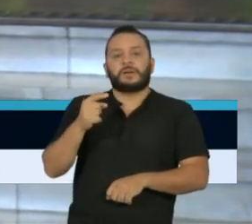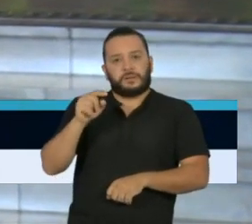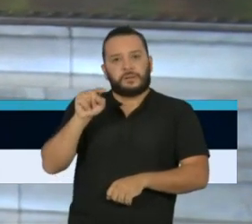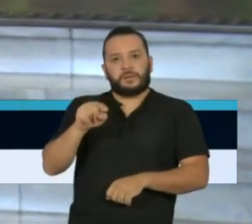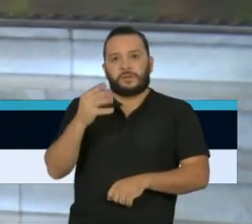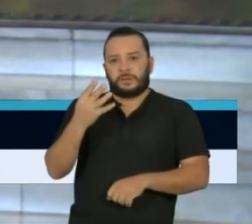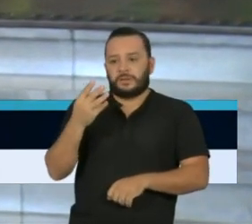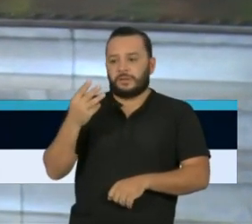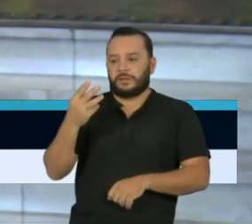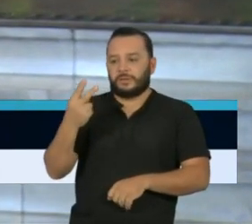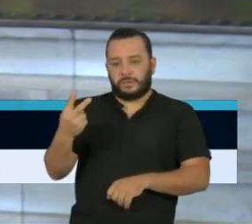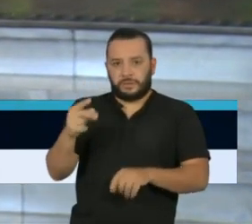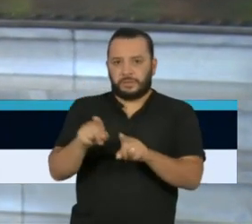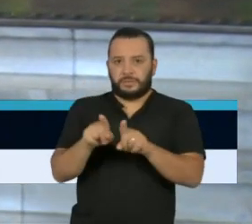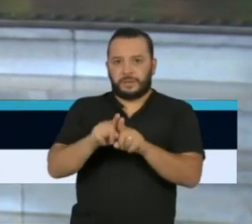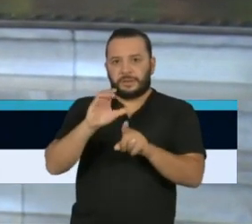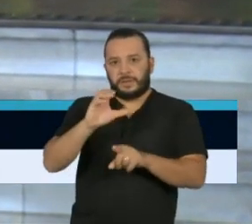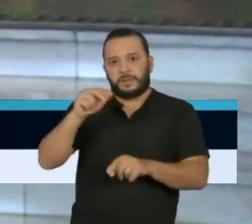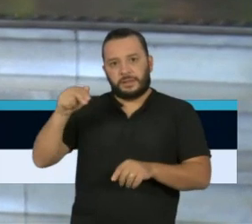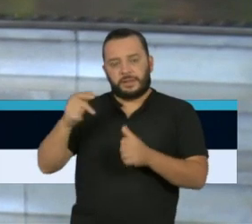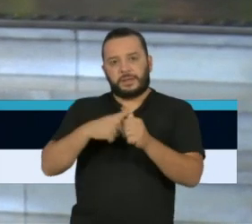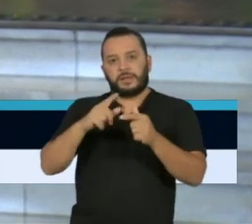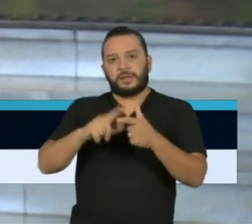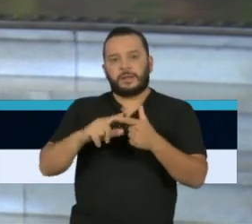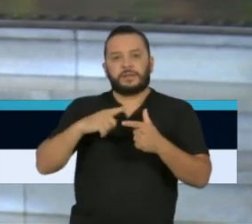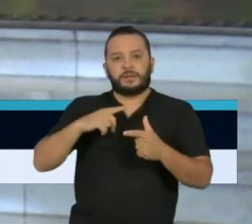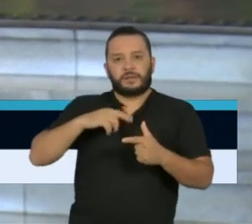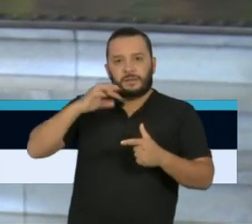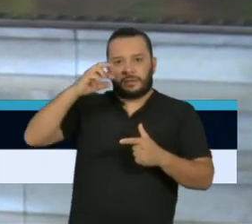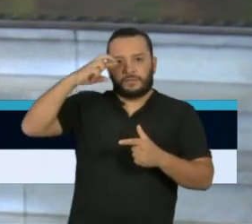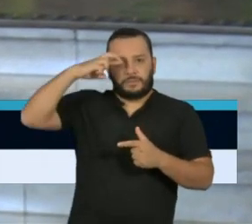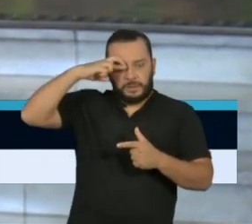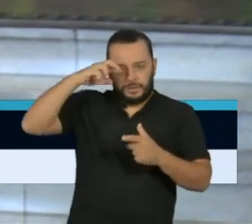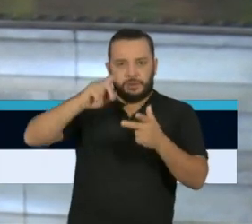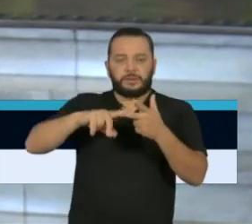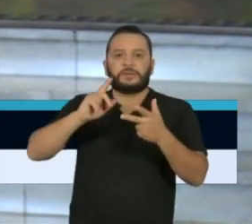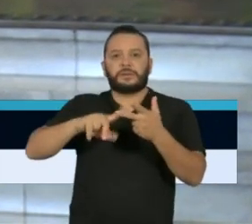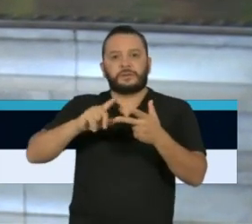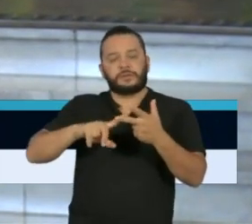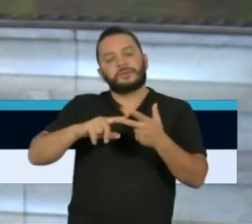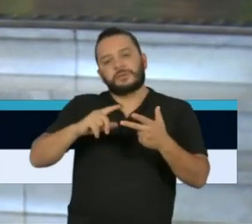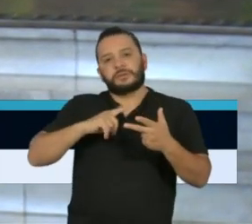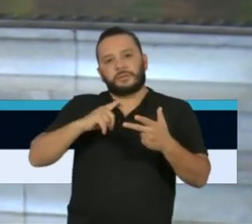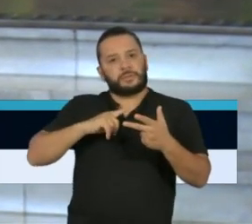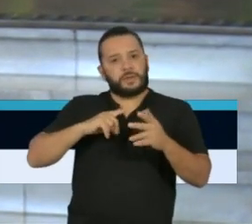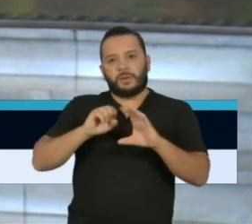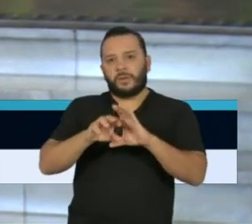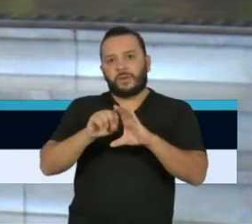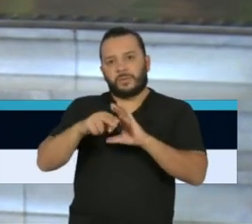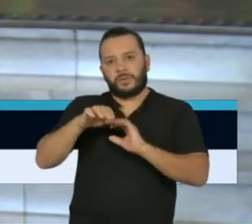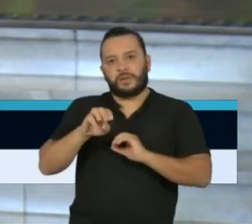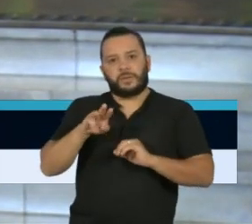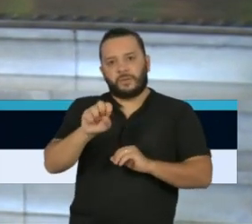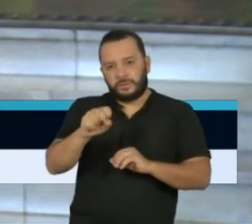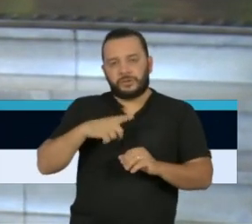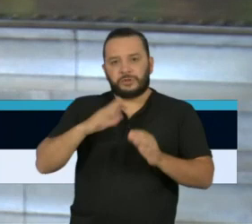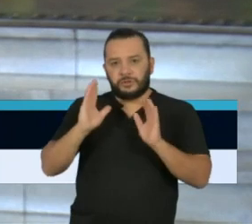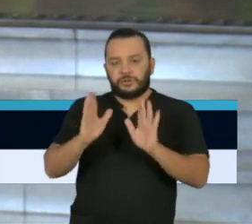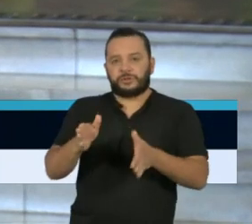também a CNN, a Band News, a Rede TV, a TV Bandeirantes e a própria Globo News, pelos flashes ao